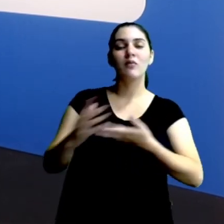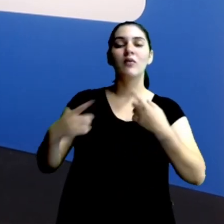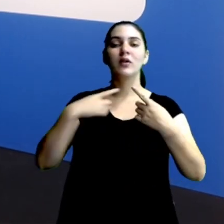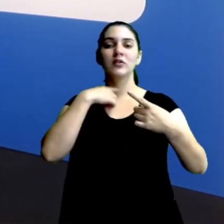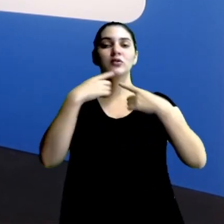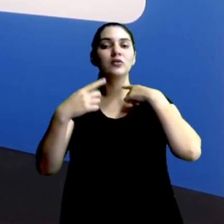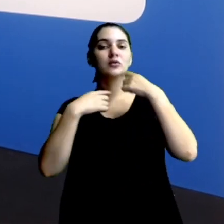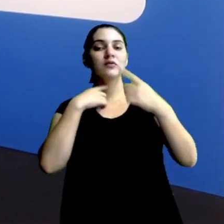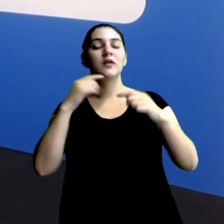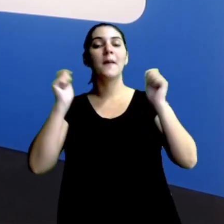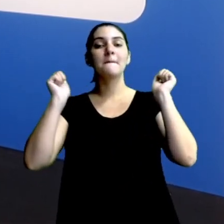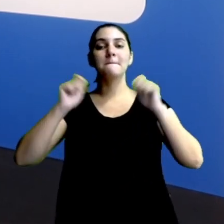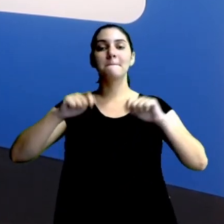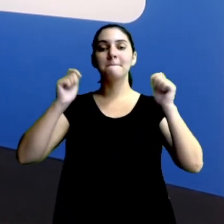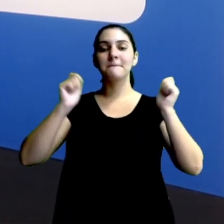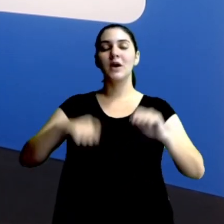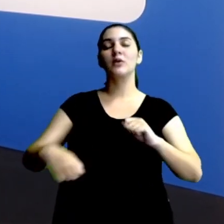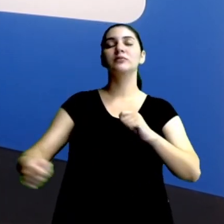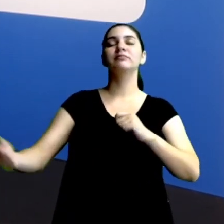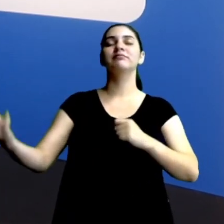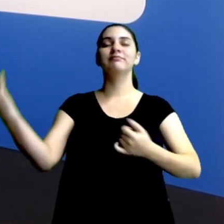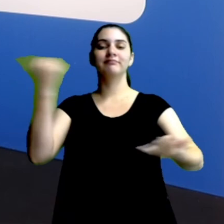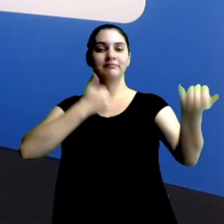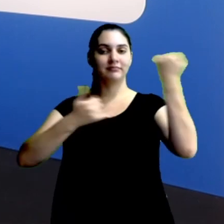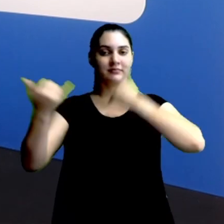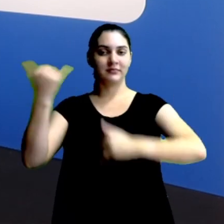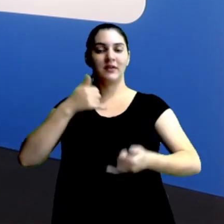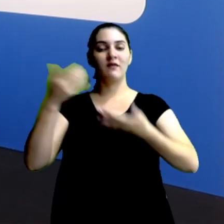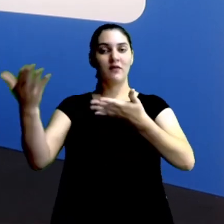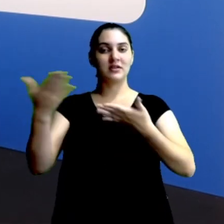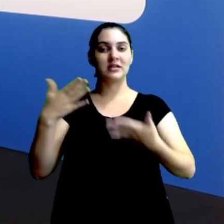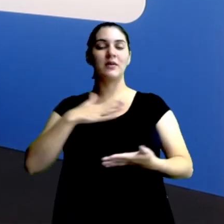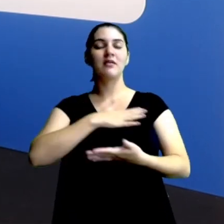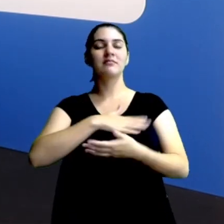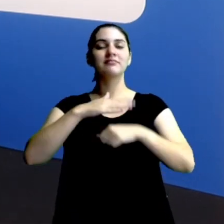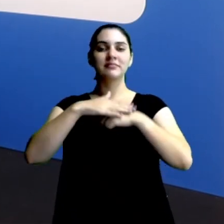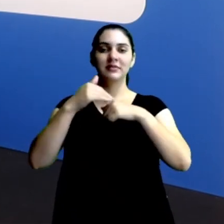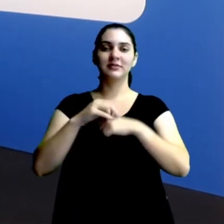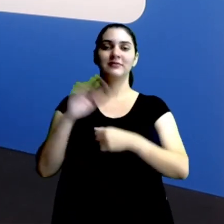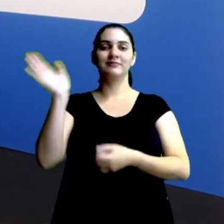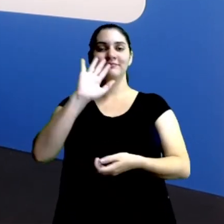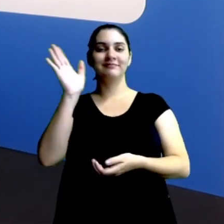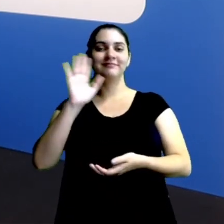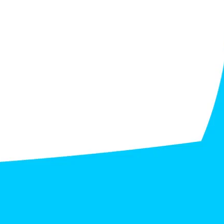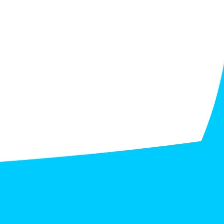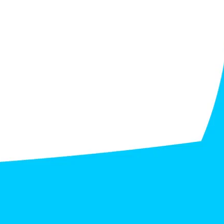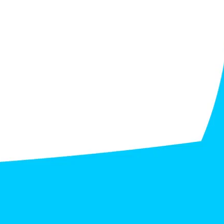podem entrar em contato comigo, que eu vou receber vocês com muito carinho, tá certo? Até a próxima aula!